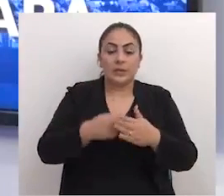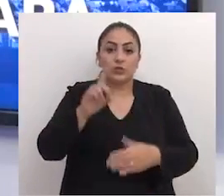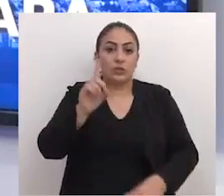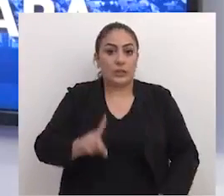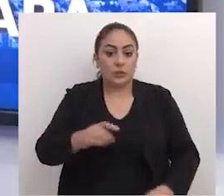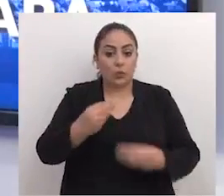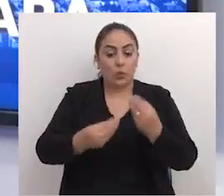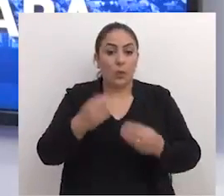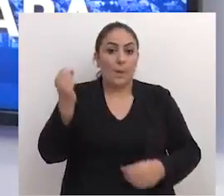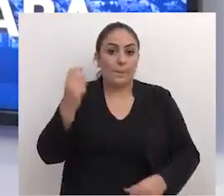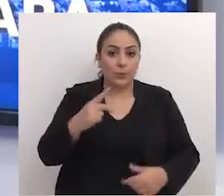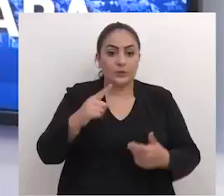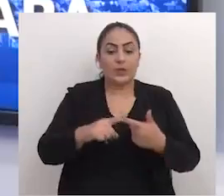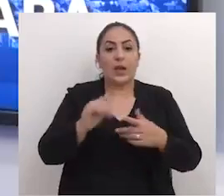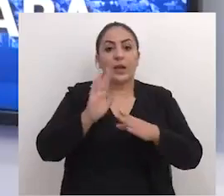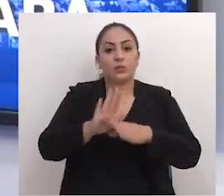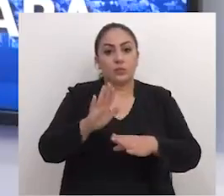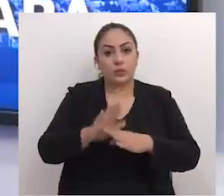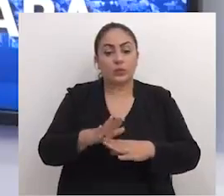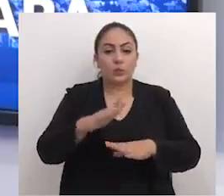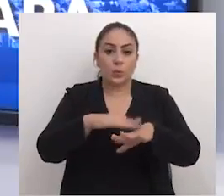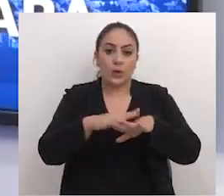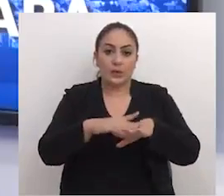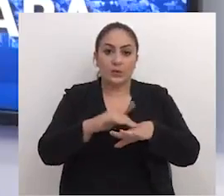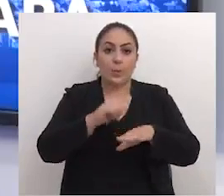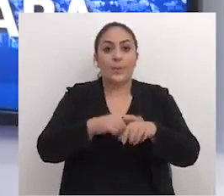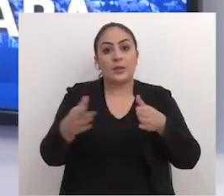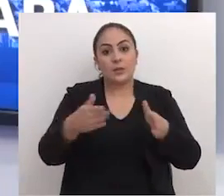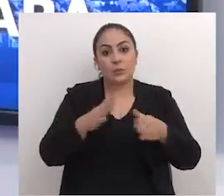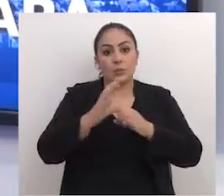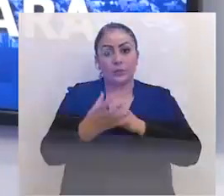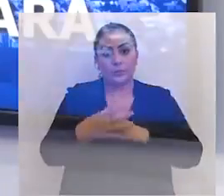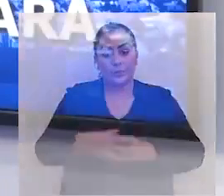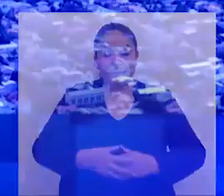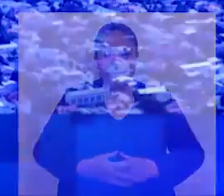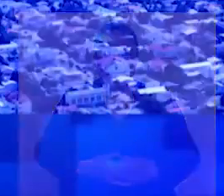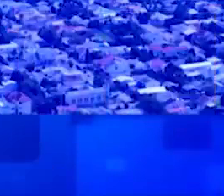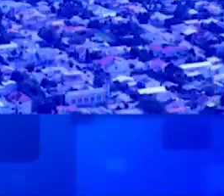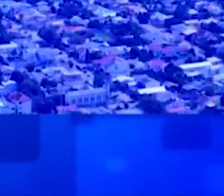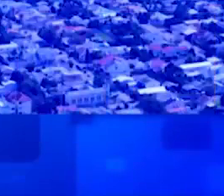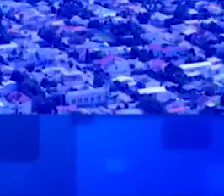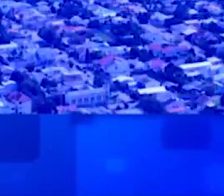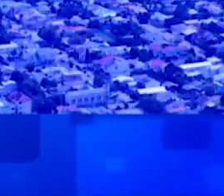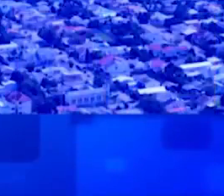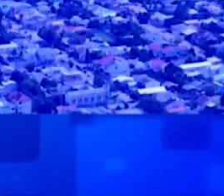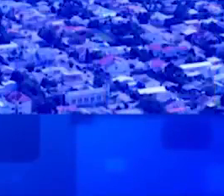direitos como aposentadoria e auxílio-doença em tempos de pandemia.